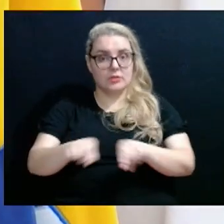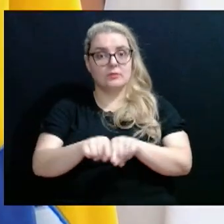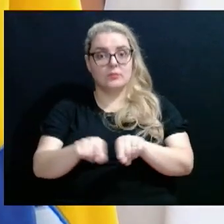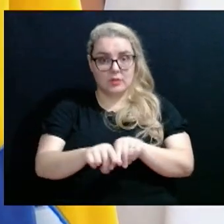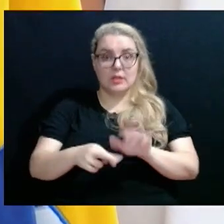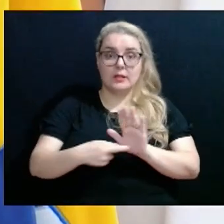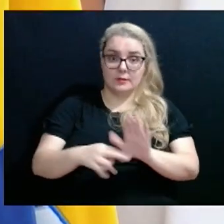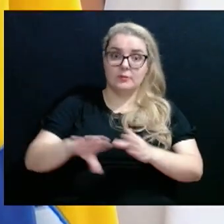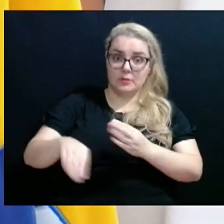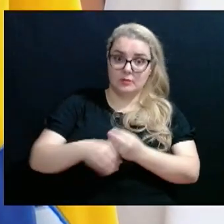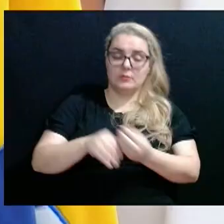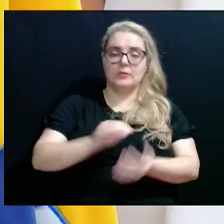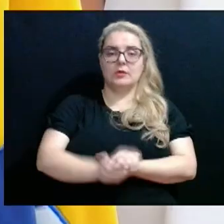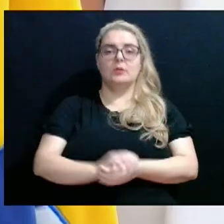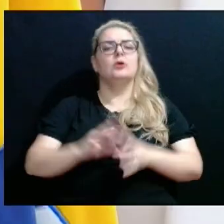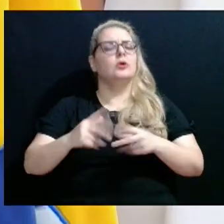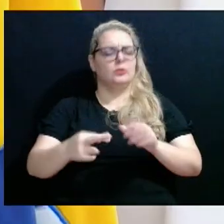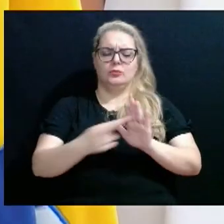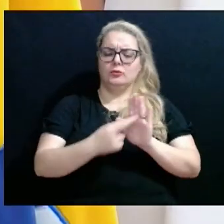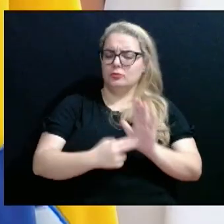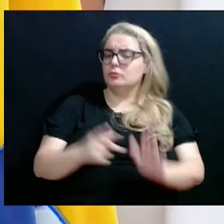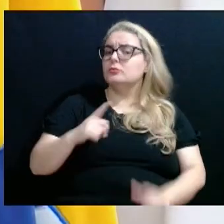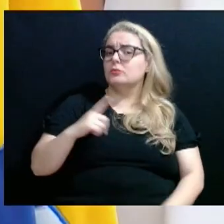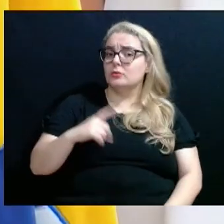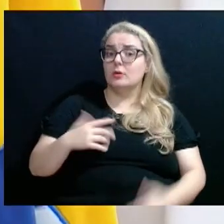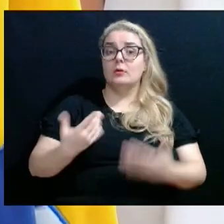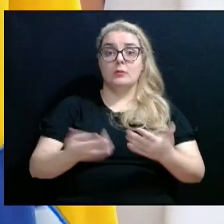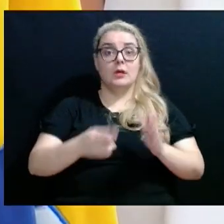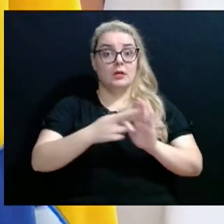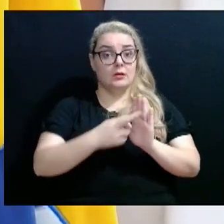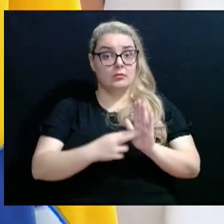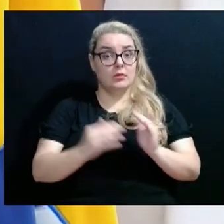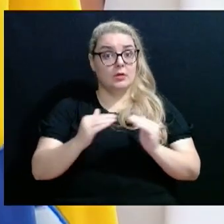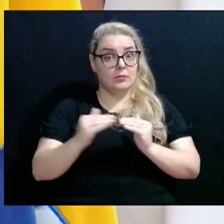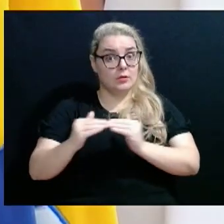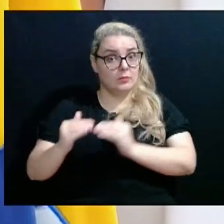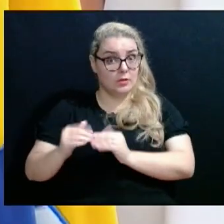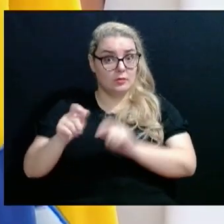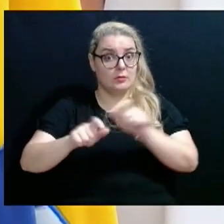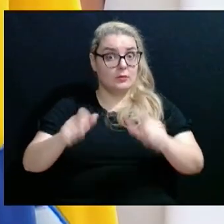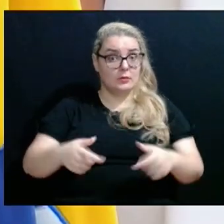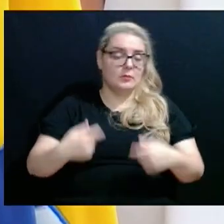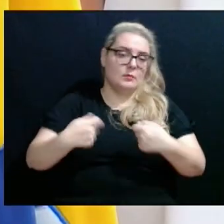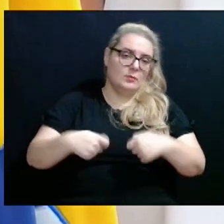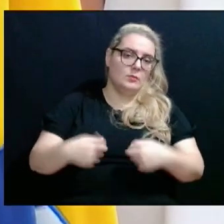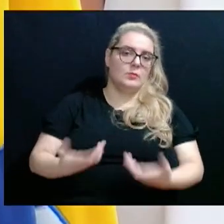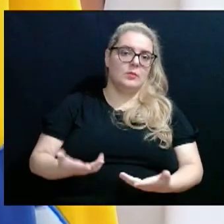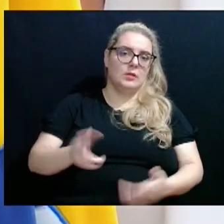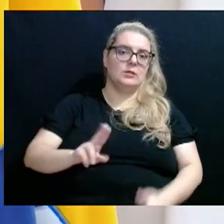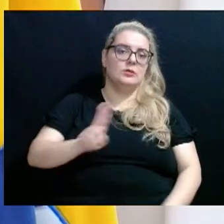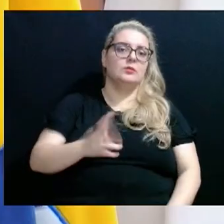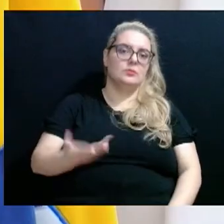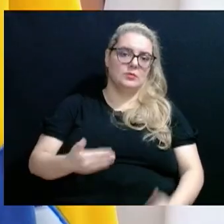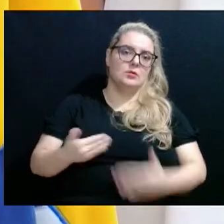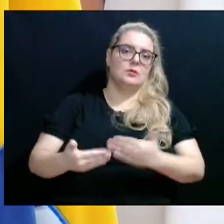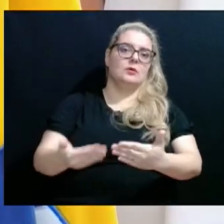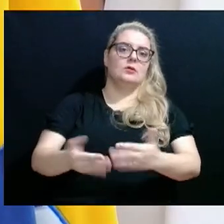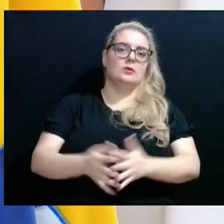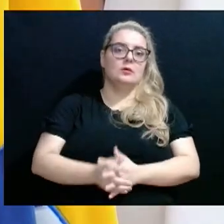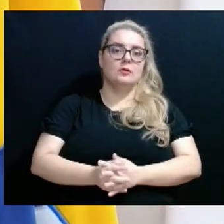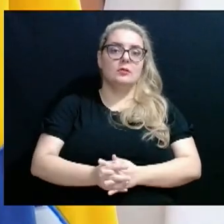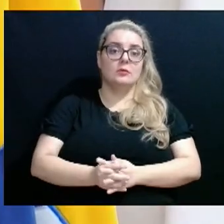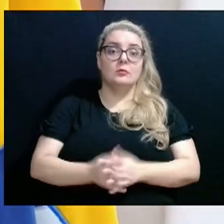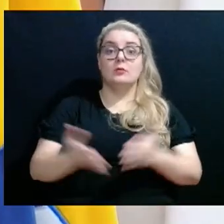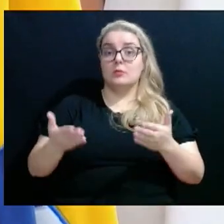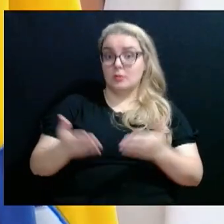Tudo tem que ter regras, mas as regras ela tem que ser compatível para as pessoas também poder tocar essas regras. Porque hoje, se você